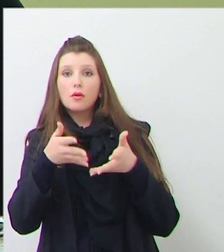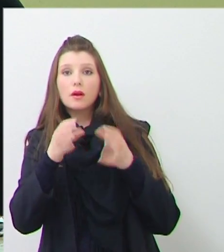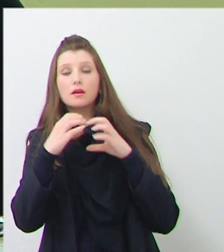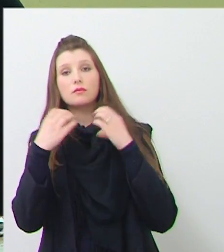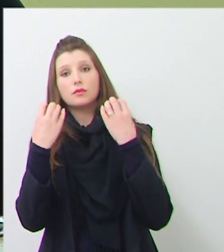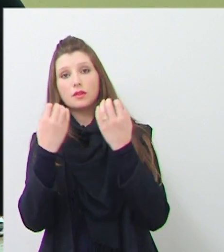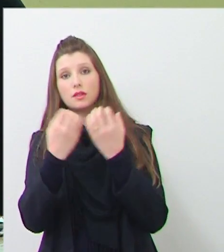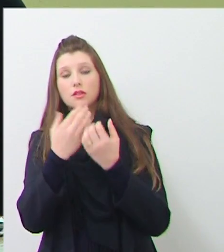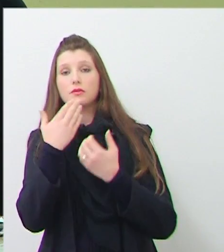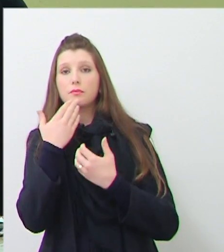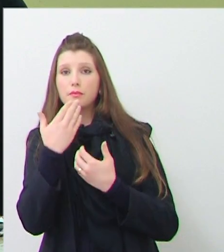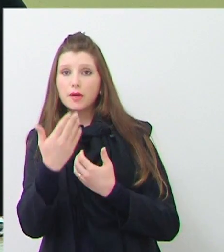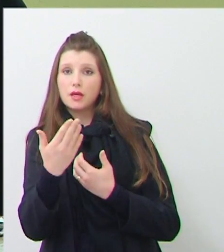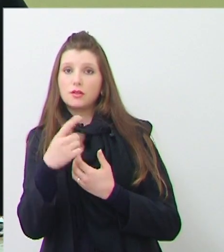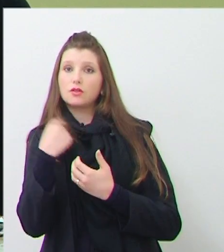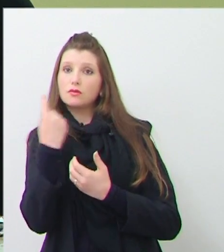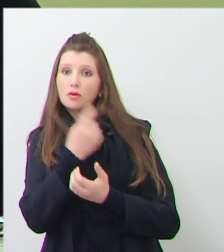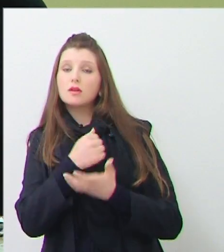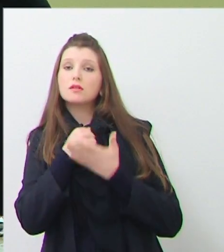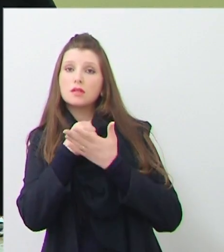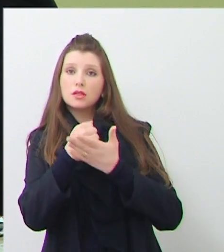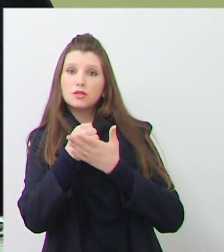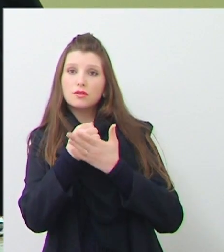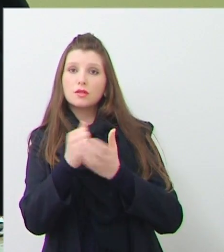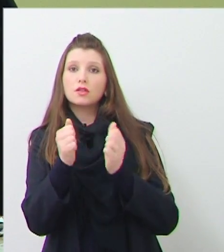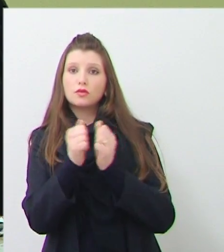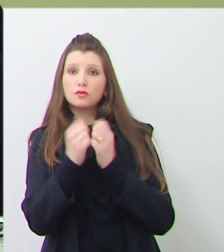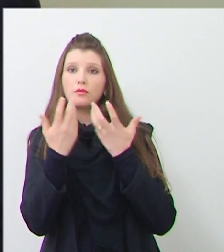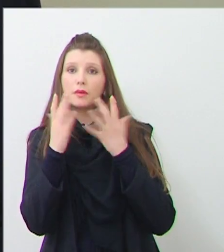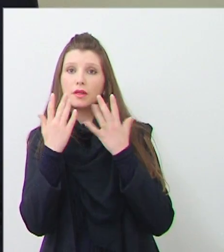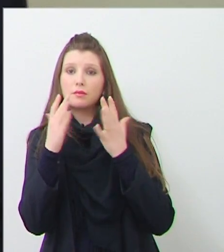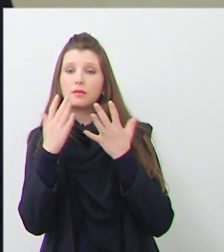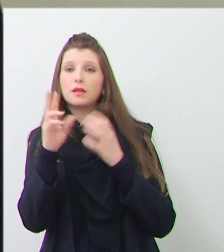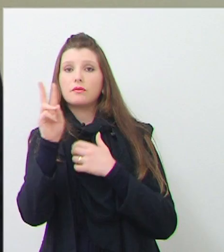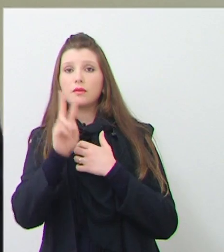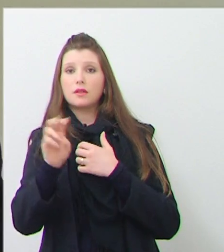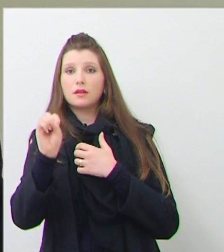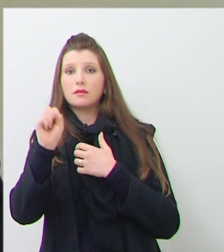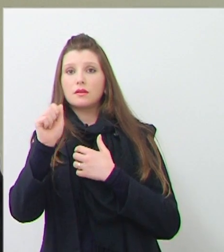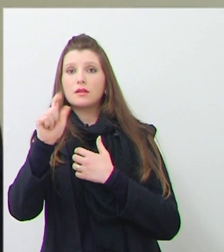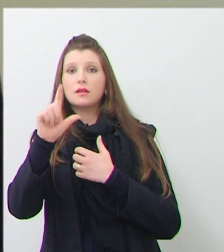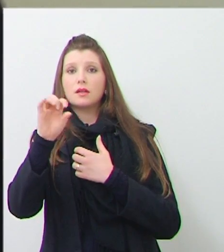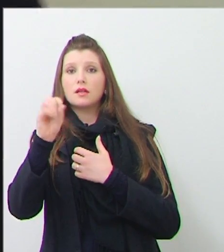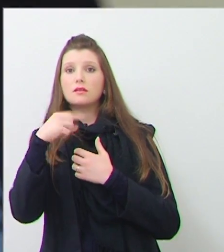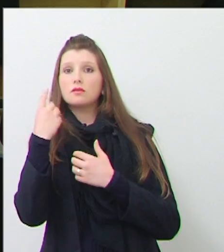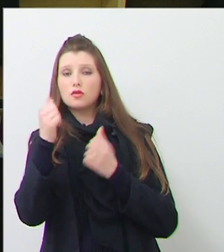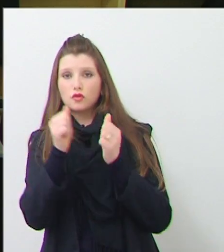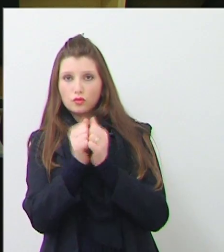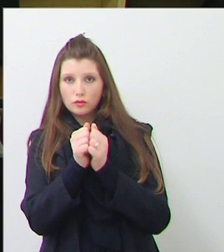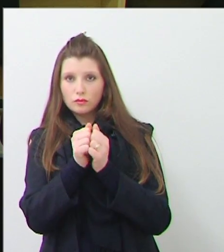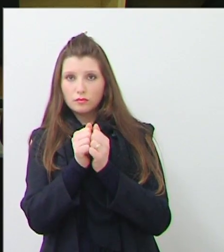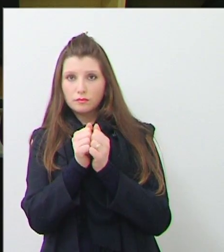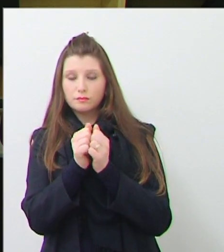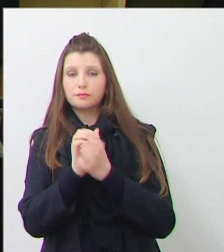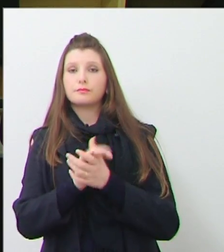e estamos aí para defender. Parabéns, Salésio Lima, vereador Salésio, pela iniciativa. Estamos juntos.